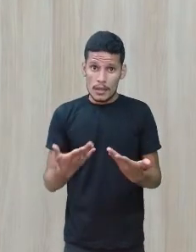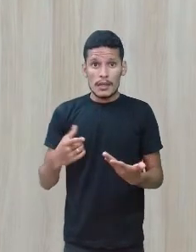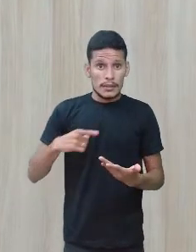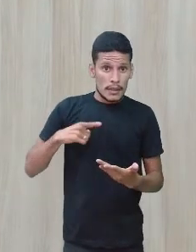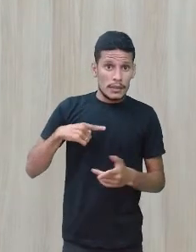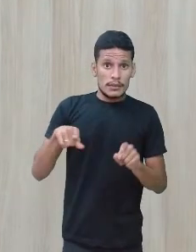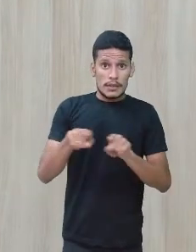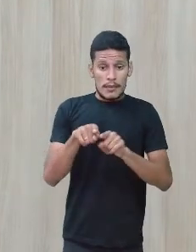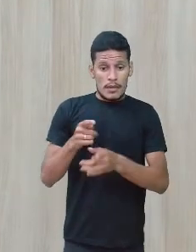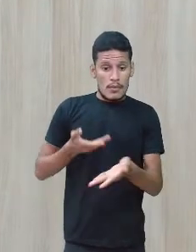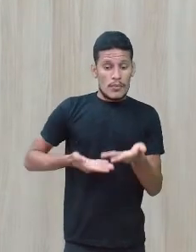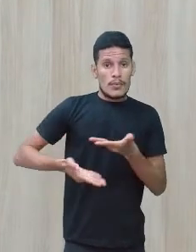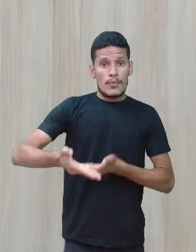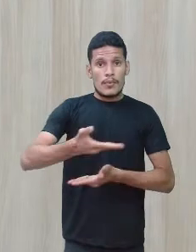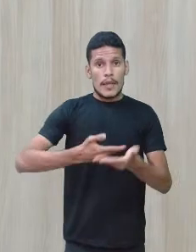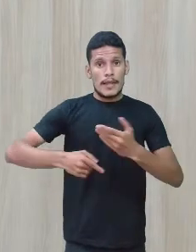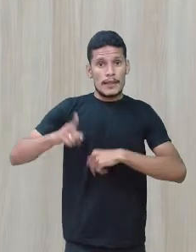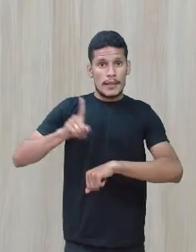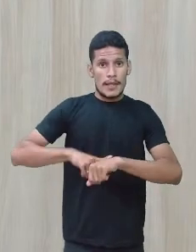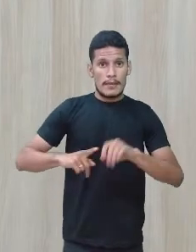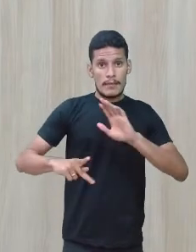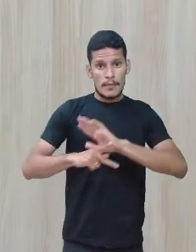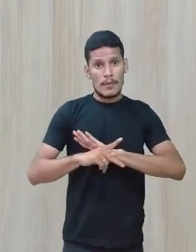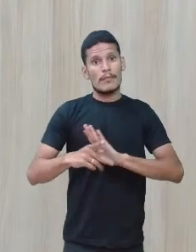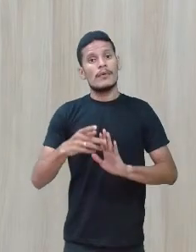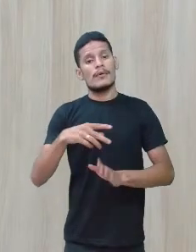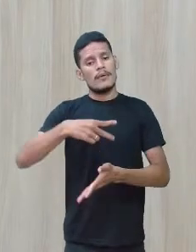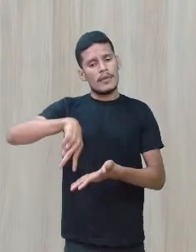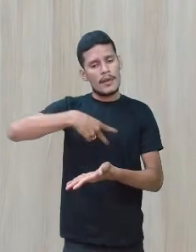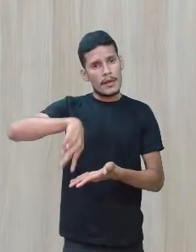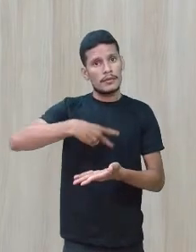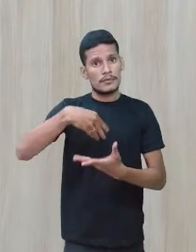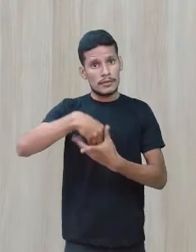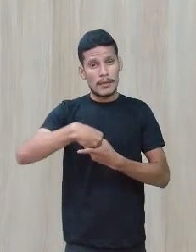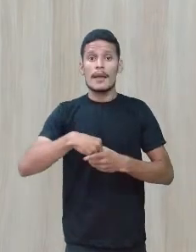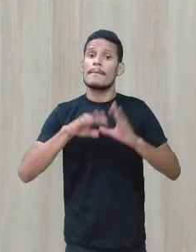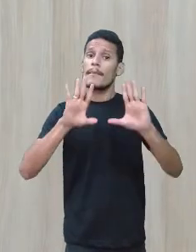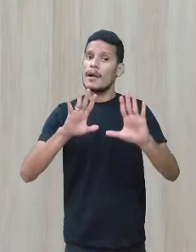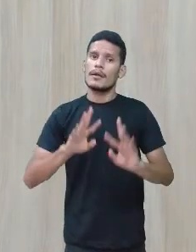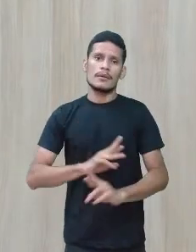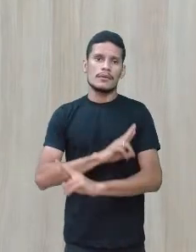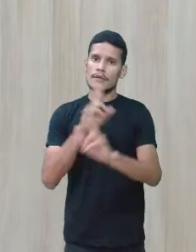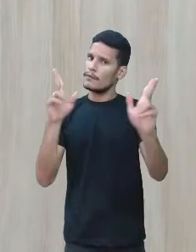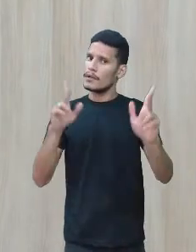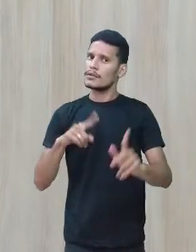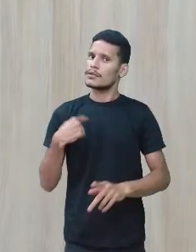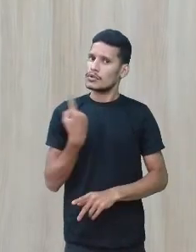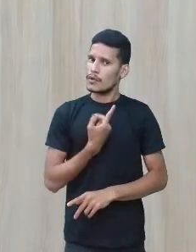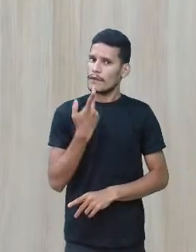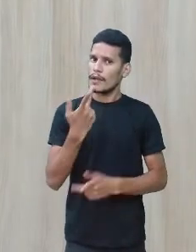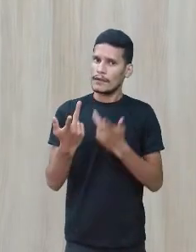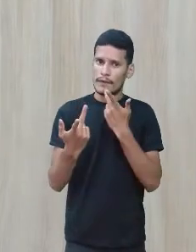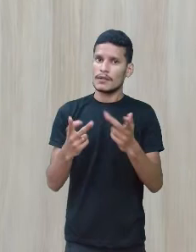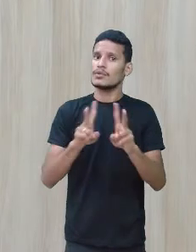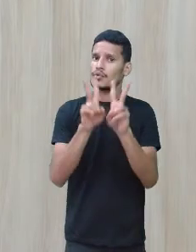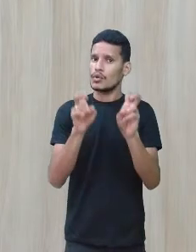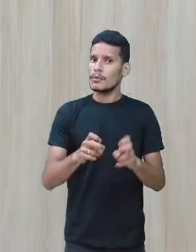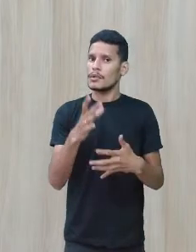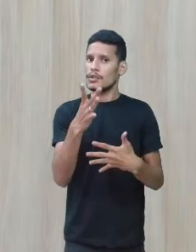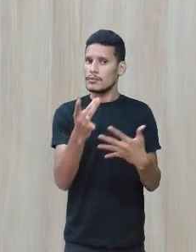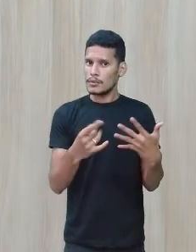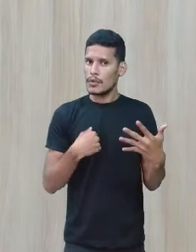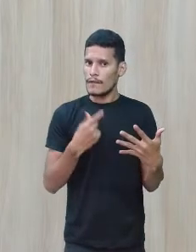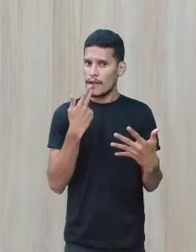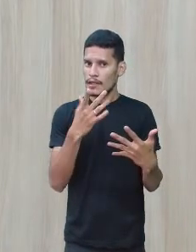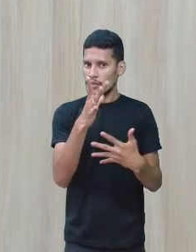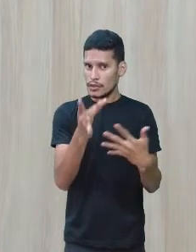a relação do tempo de reação na dança também, mas é totalmente diferente, porque eu estou falando de